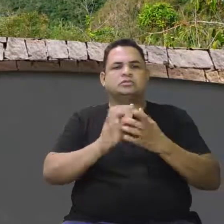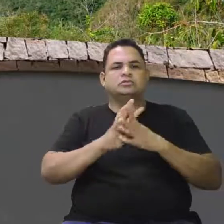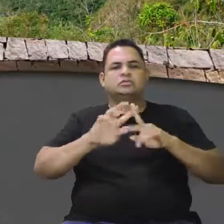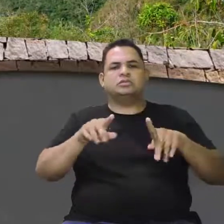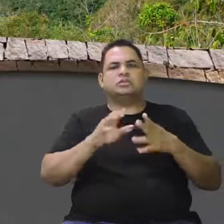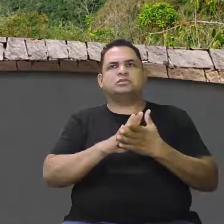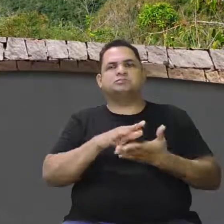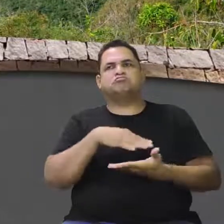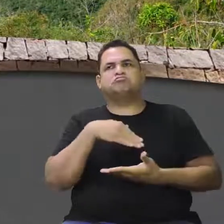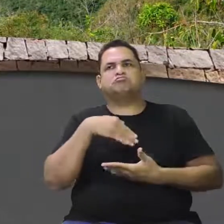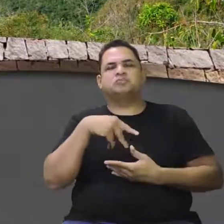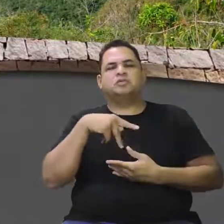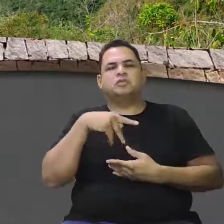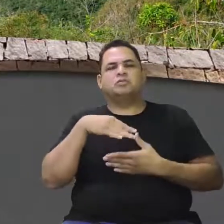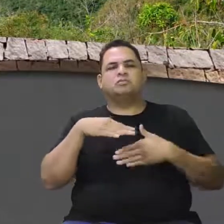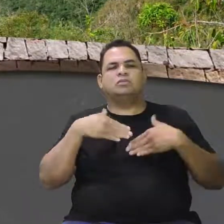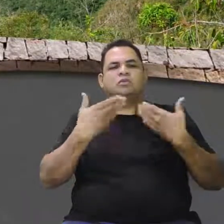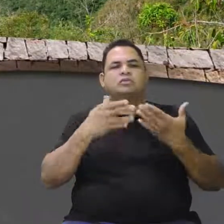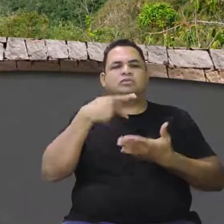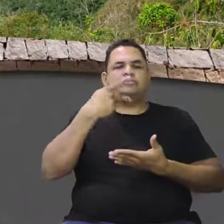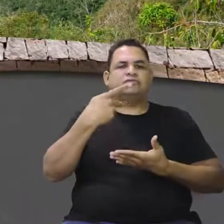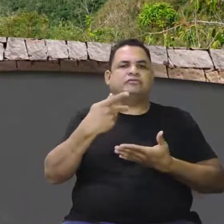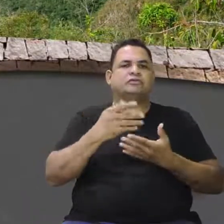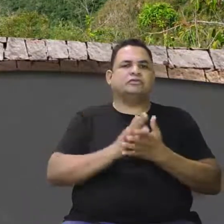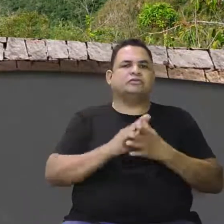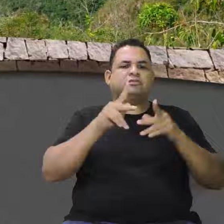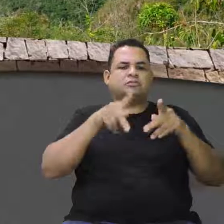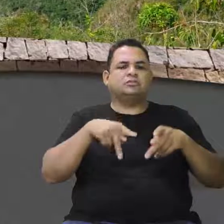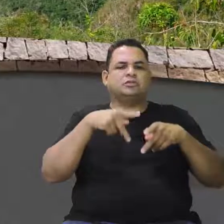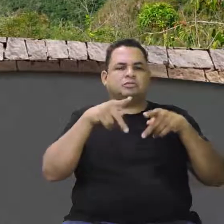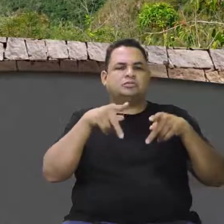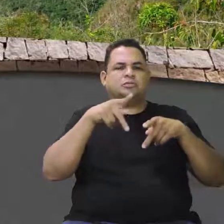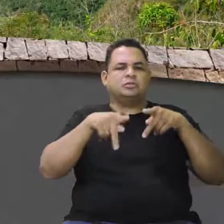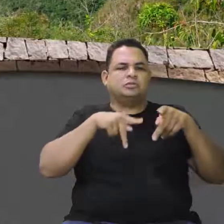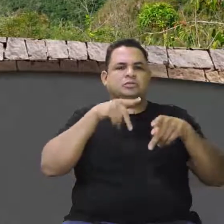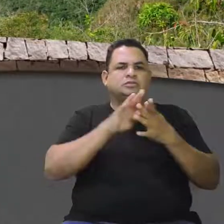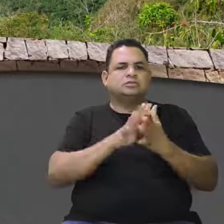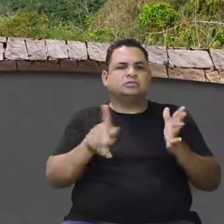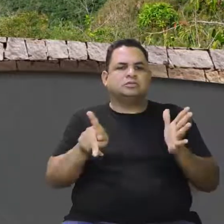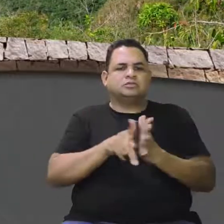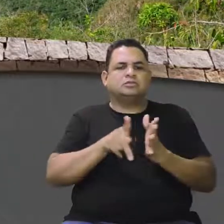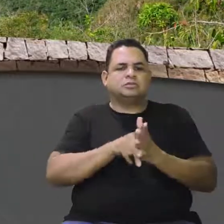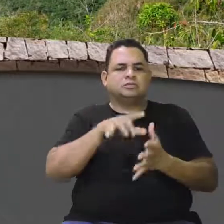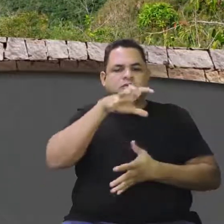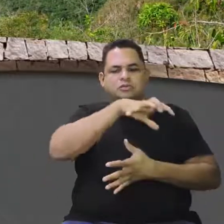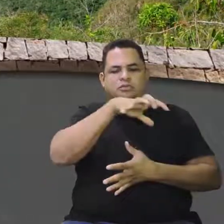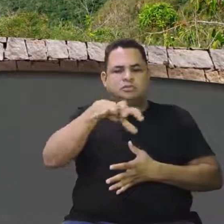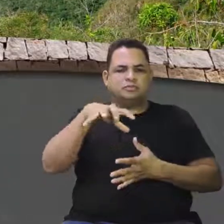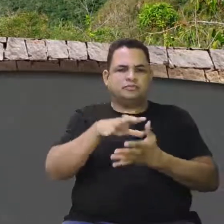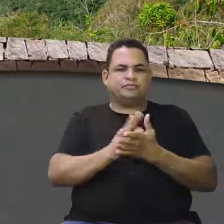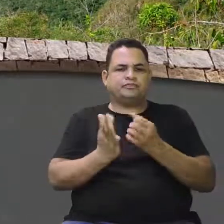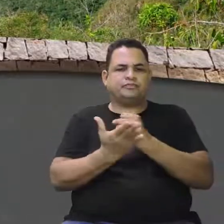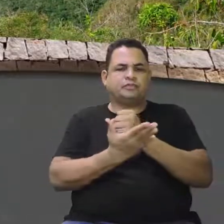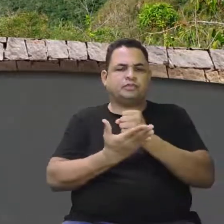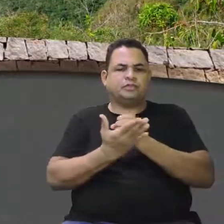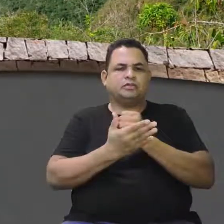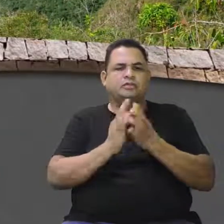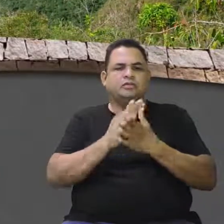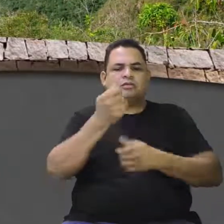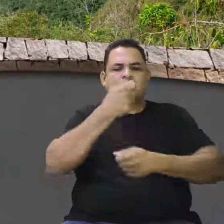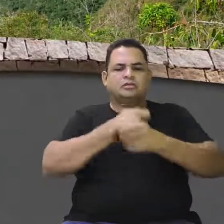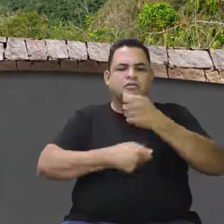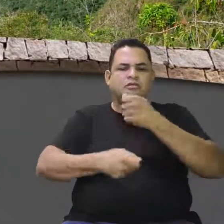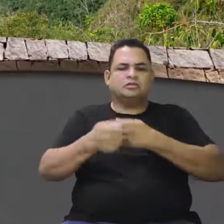aí de população nativa da localidade, a base econômica, boa parte